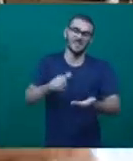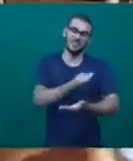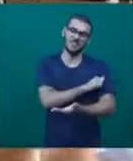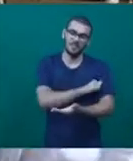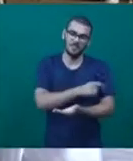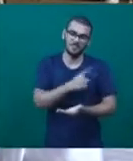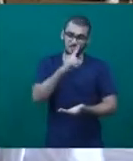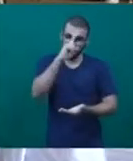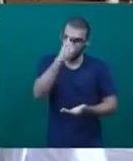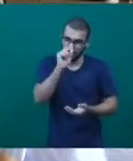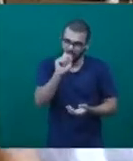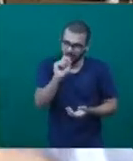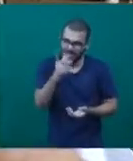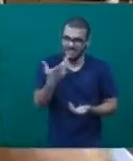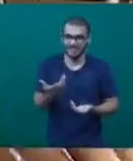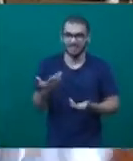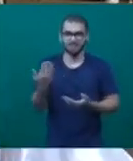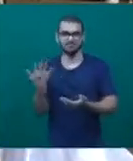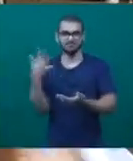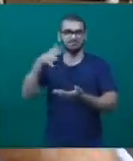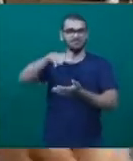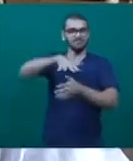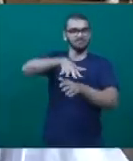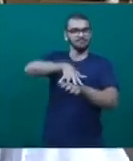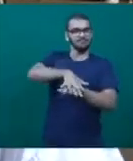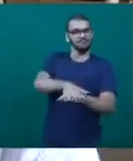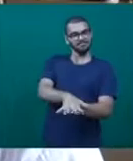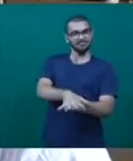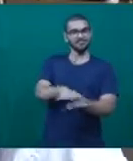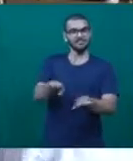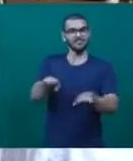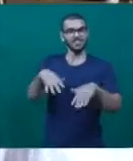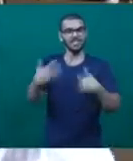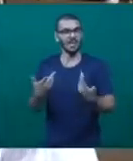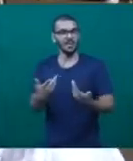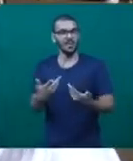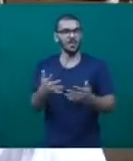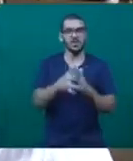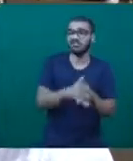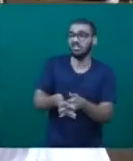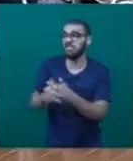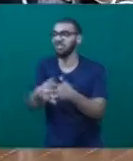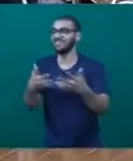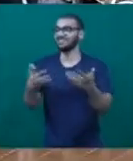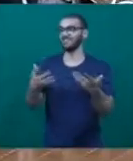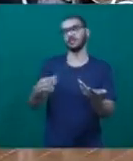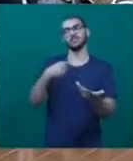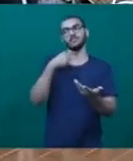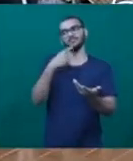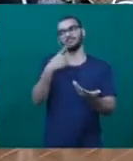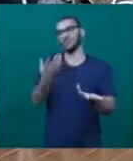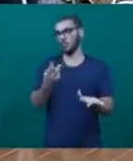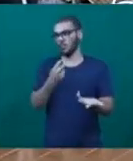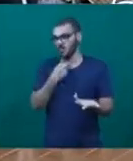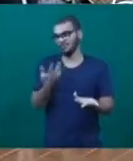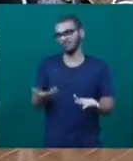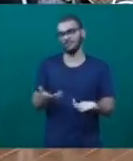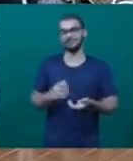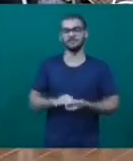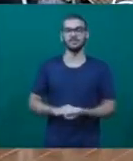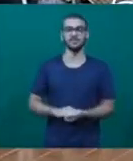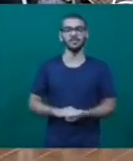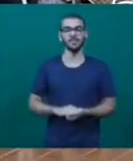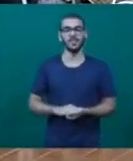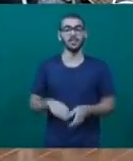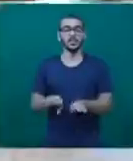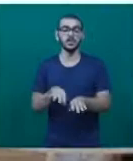é inseri-lo de forma com que, porque ele não fique perdido ao chegar aqui. Os novos alunos puderam conhecer mais